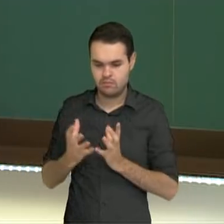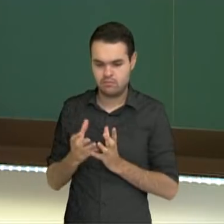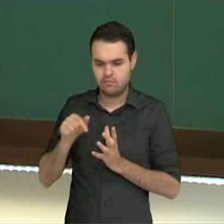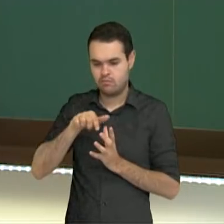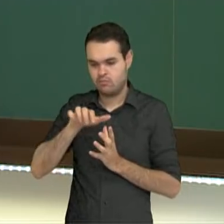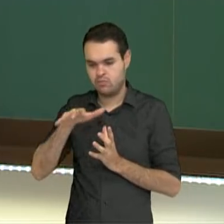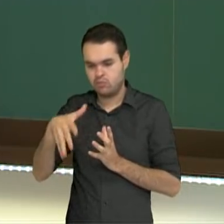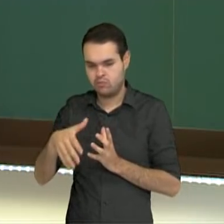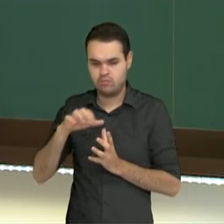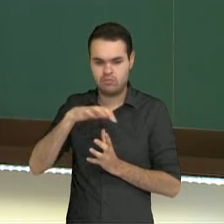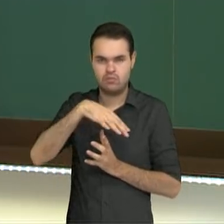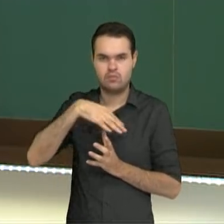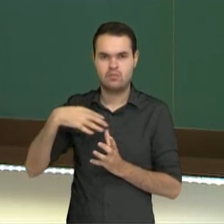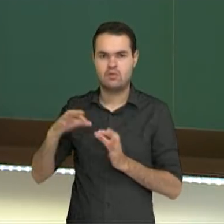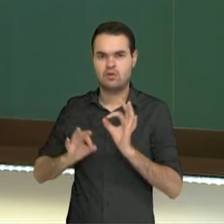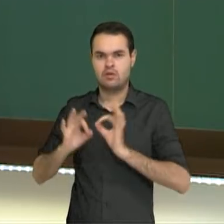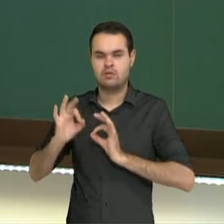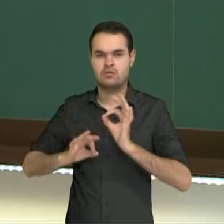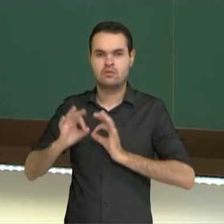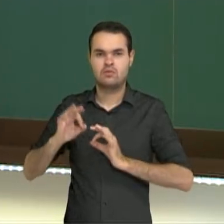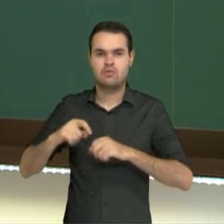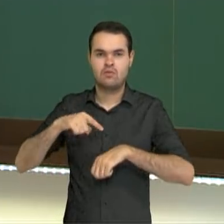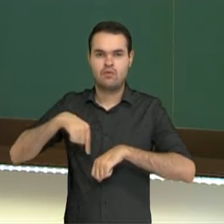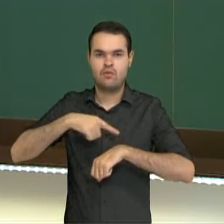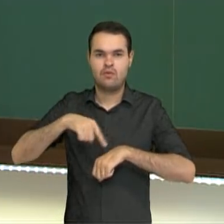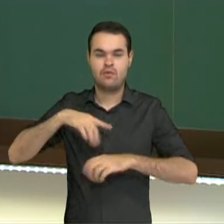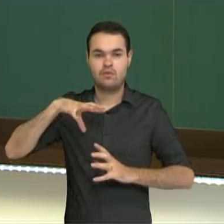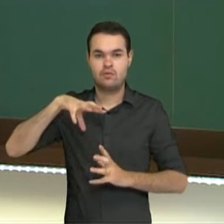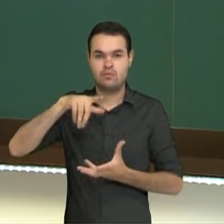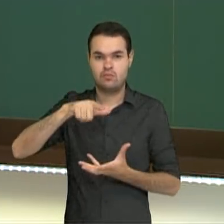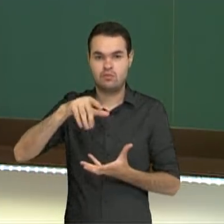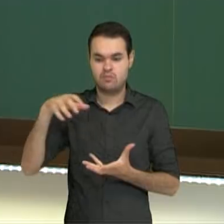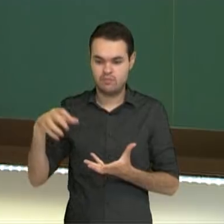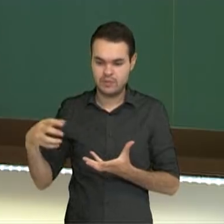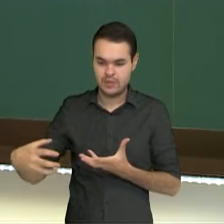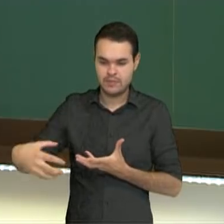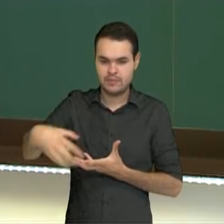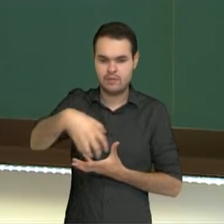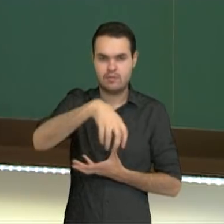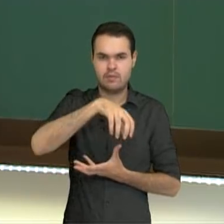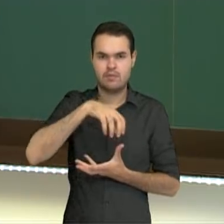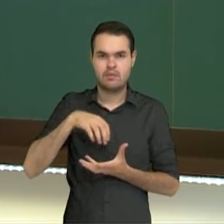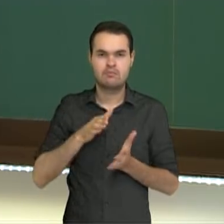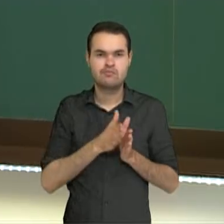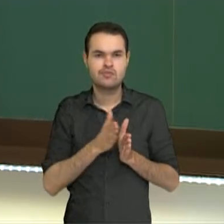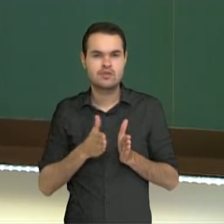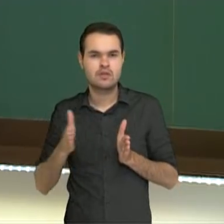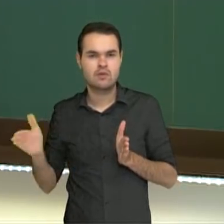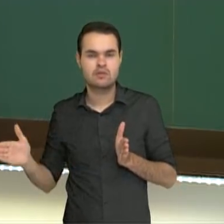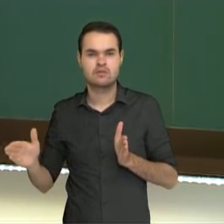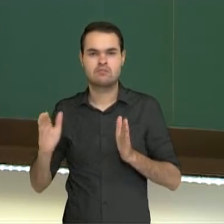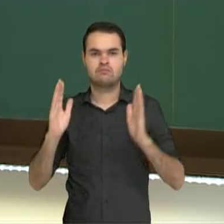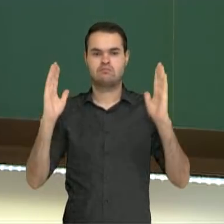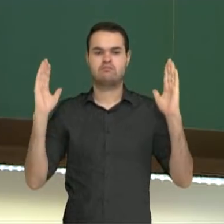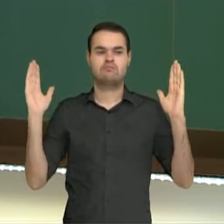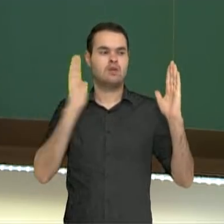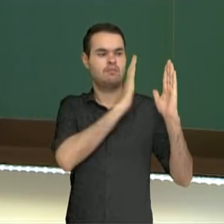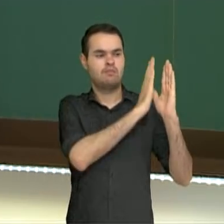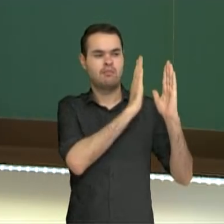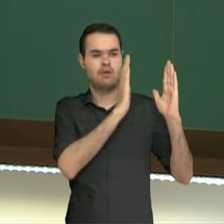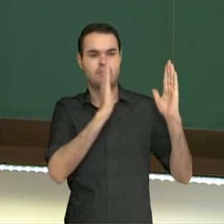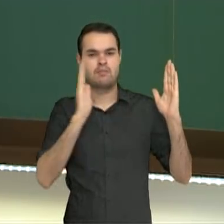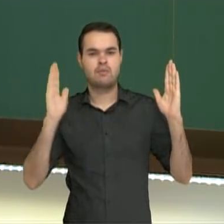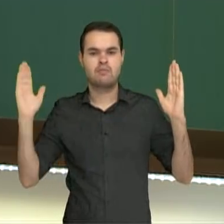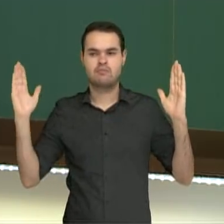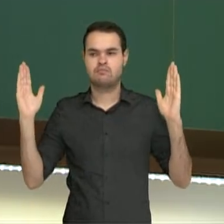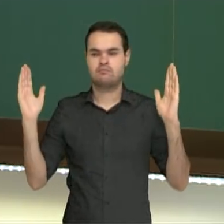foram organizadas as horas no mundo, distribuídas ali numa sequência. Por isso que, se a gente ligar para